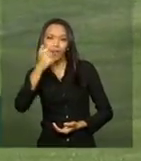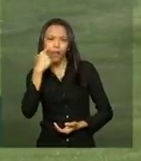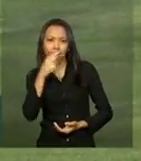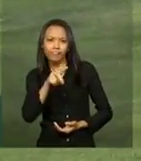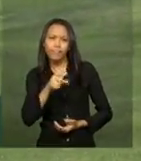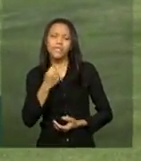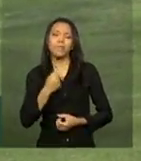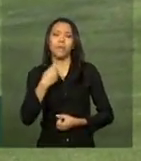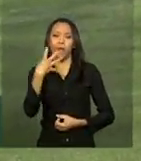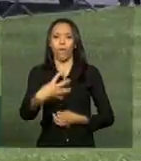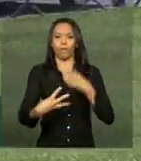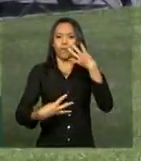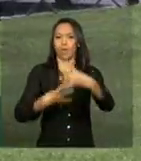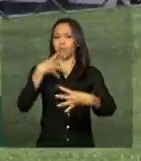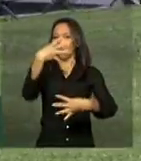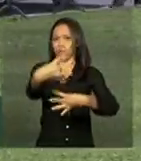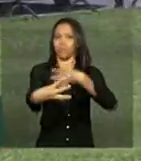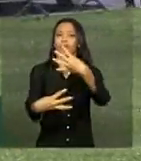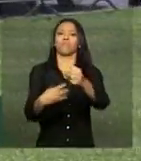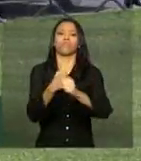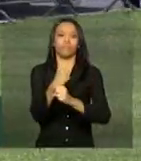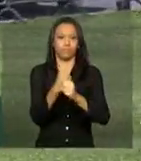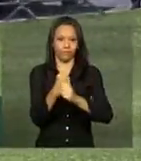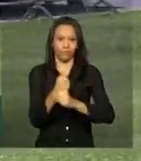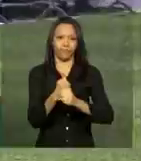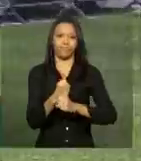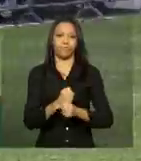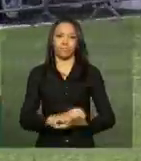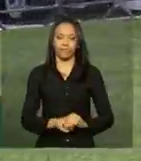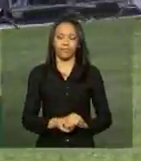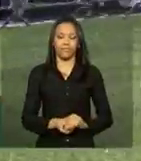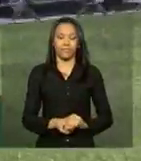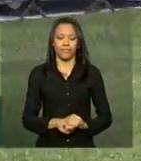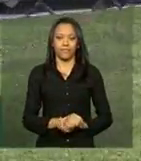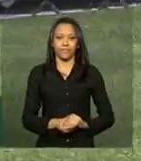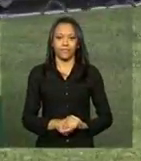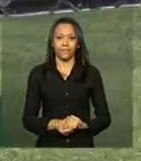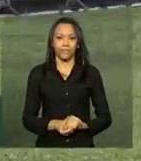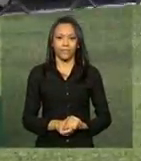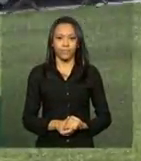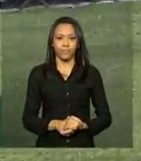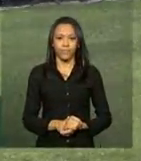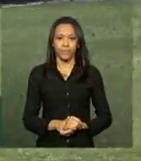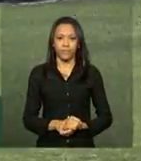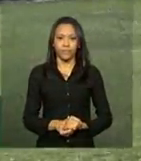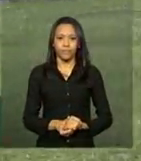cada 4 anos. É história, né? Bem próxima da gente.